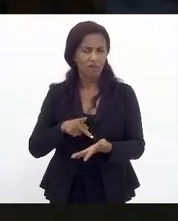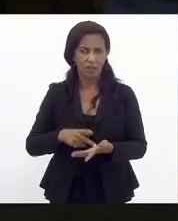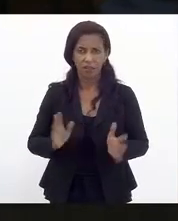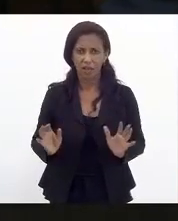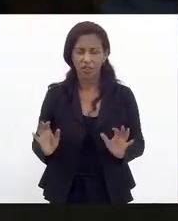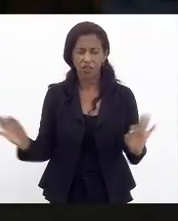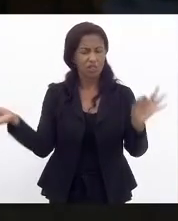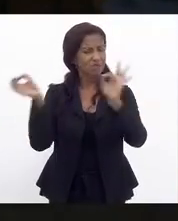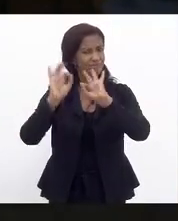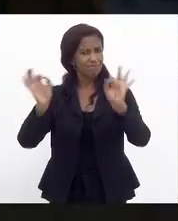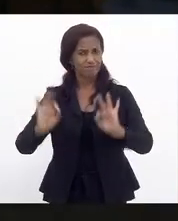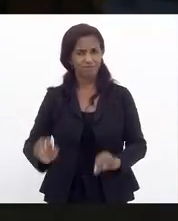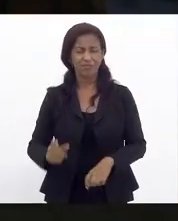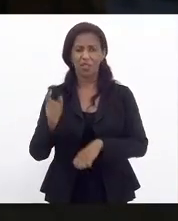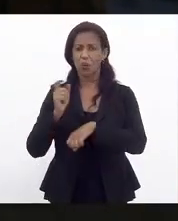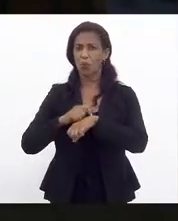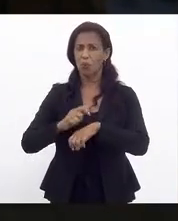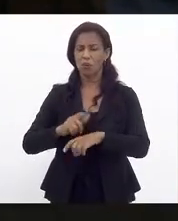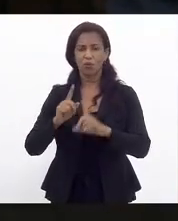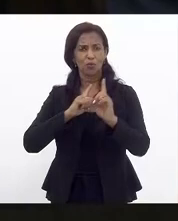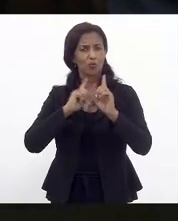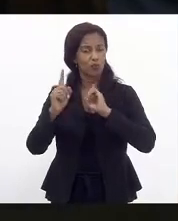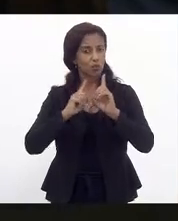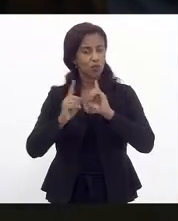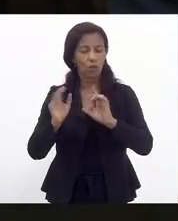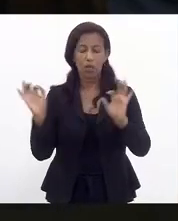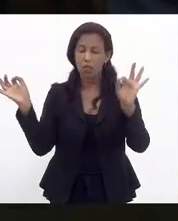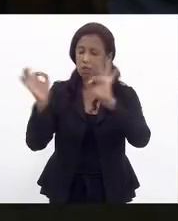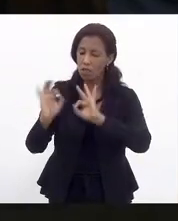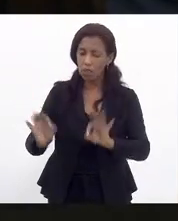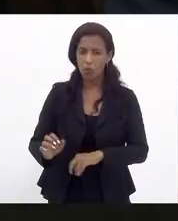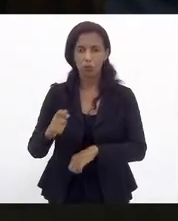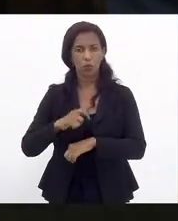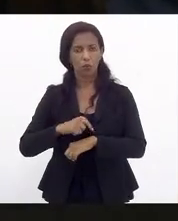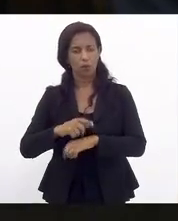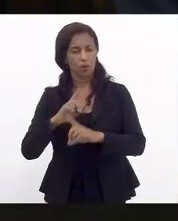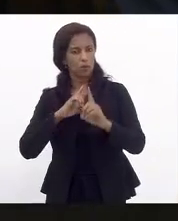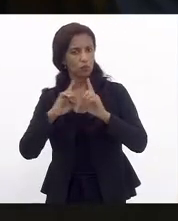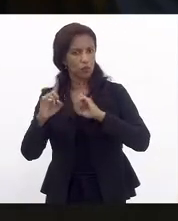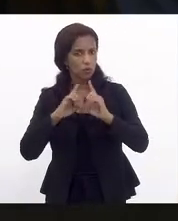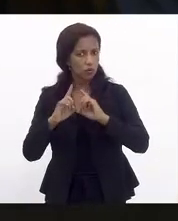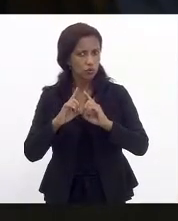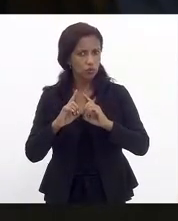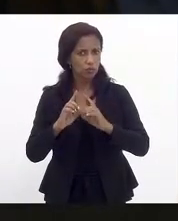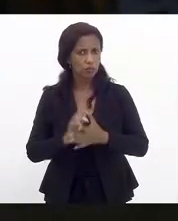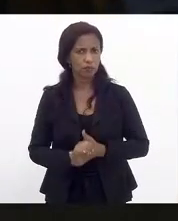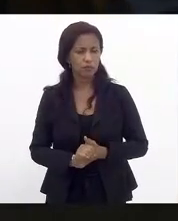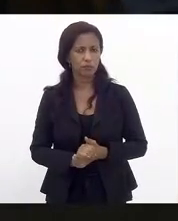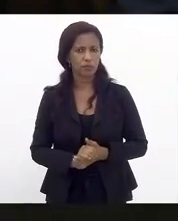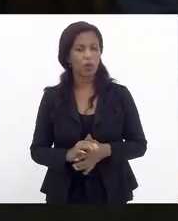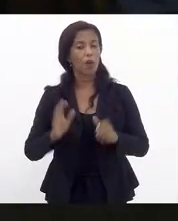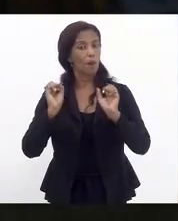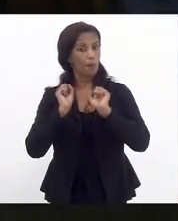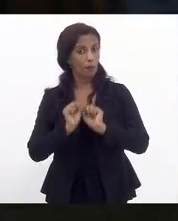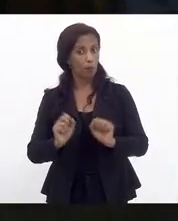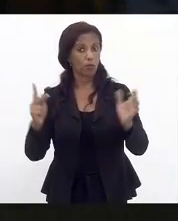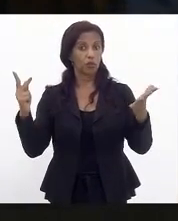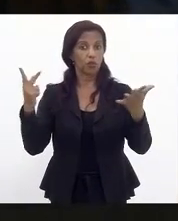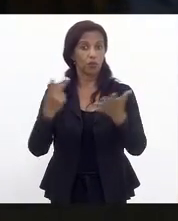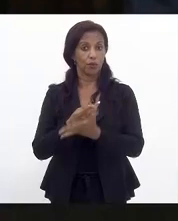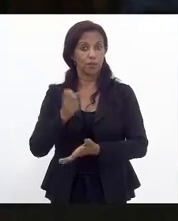e em nenhum momento que foi debatido em nenhum momento Pode sim conforme